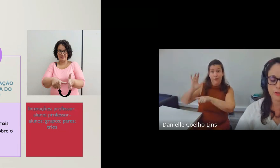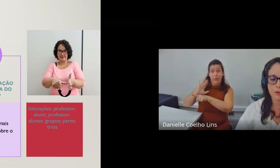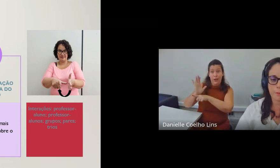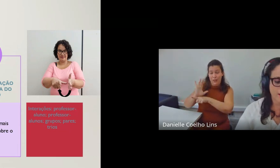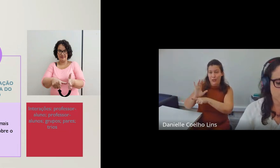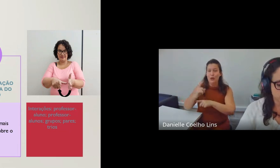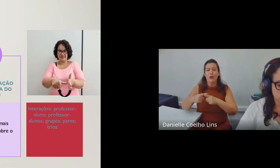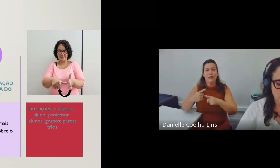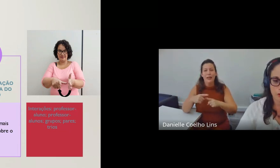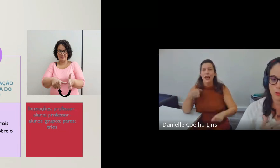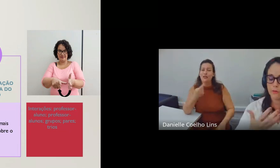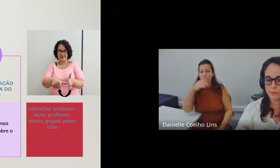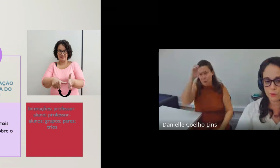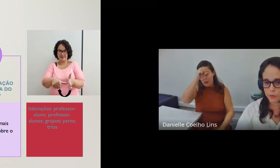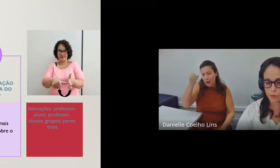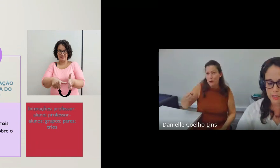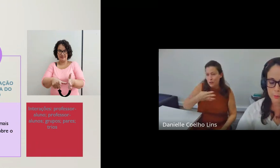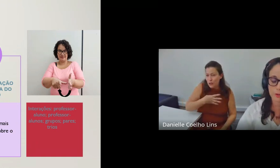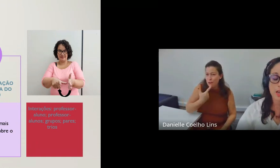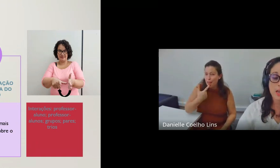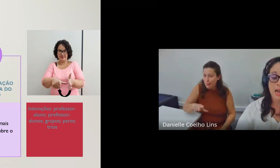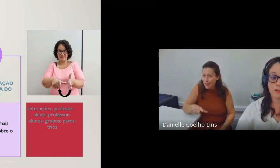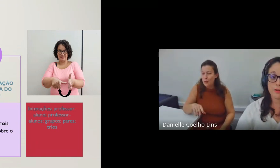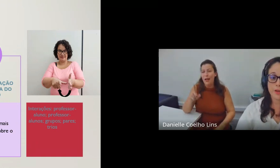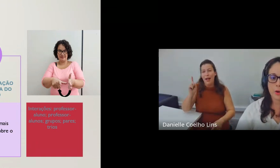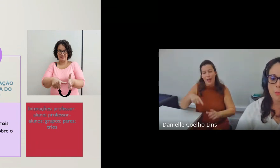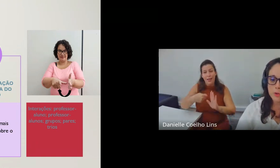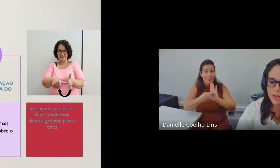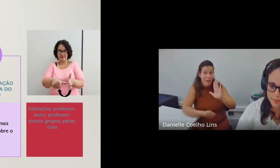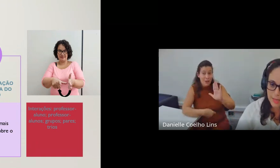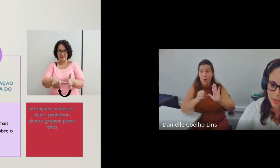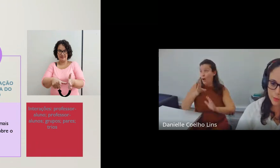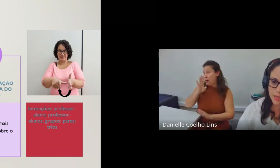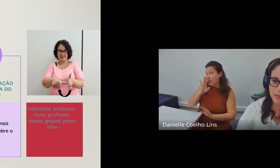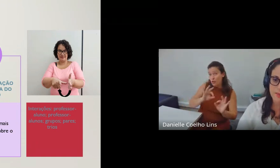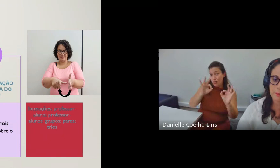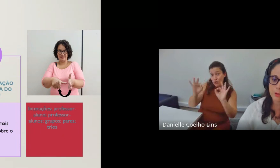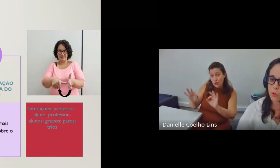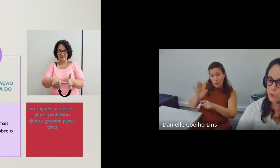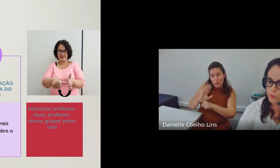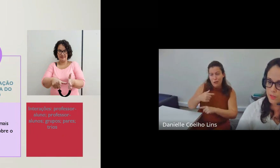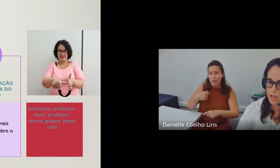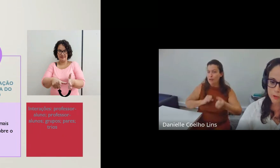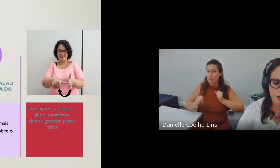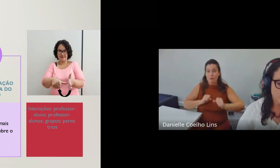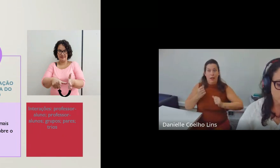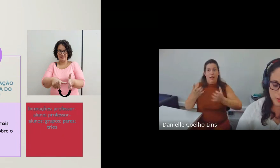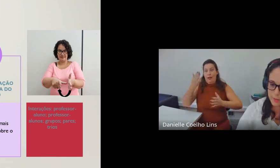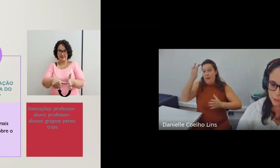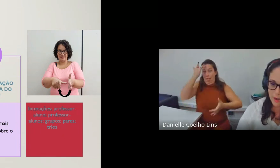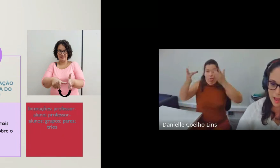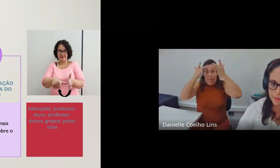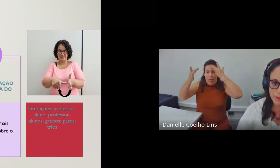se a gente pega um texto ou vai ver um vídeo em Libras, a gente fica com muito receio, querendo saber todos os sinais,